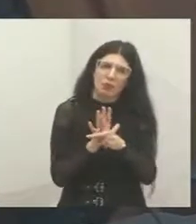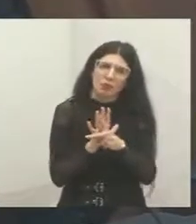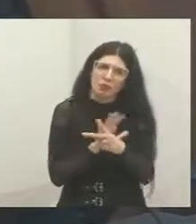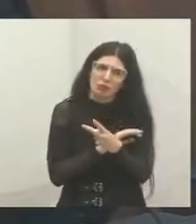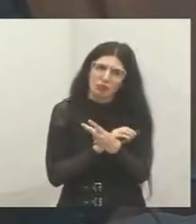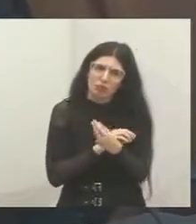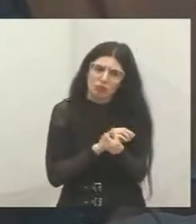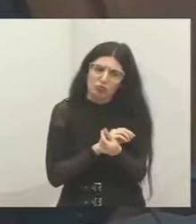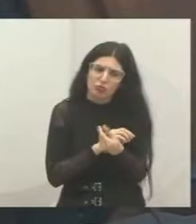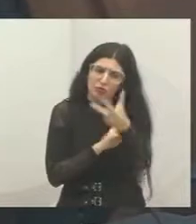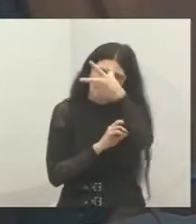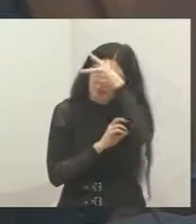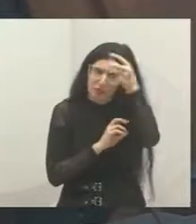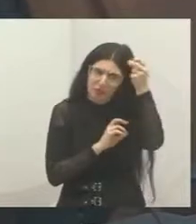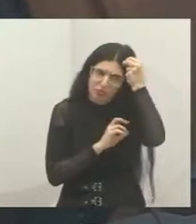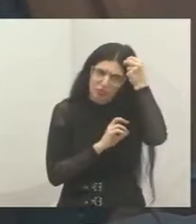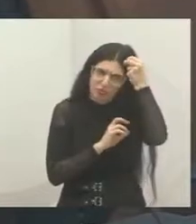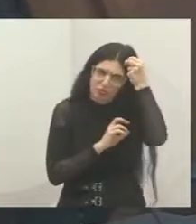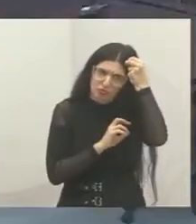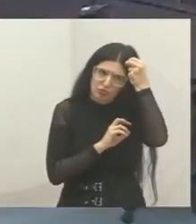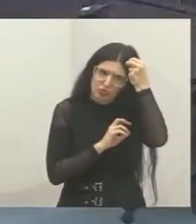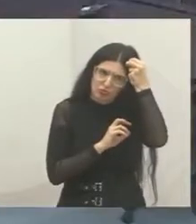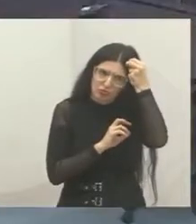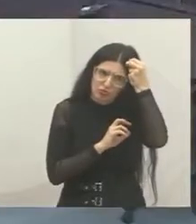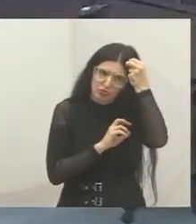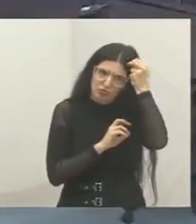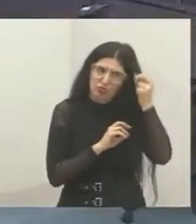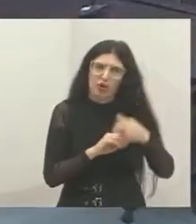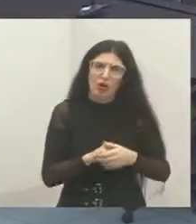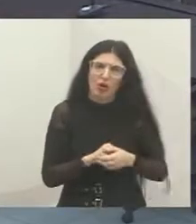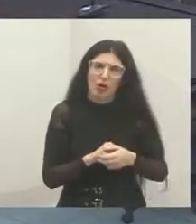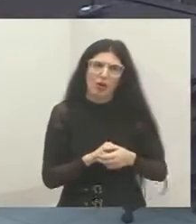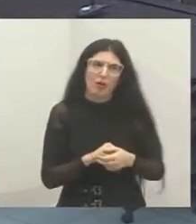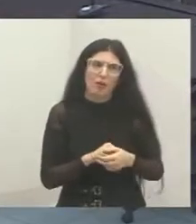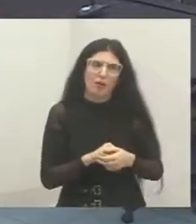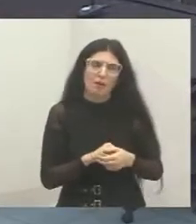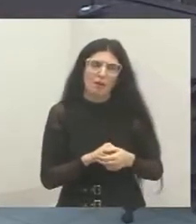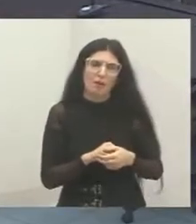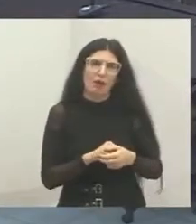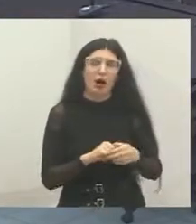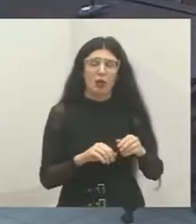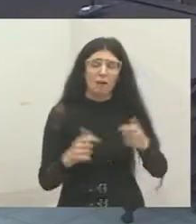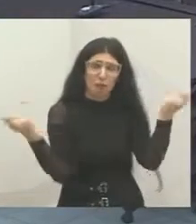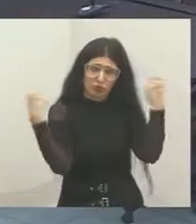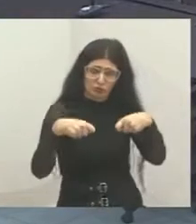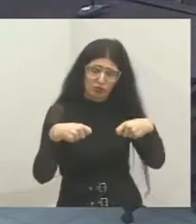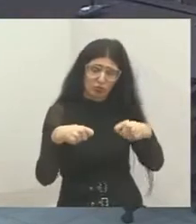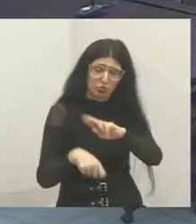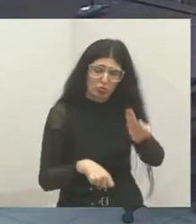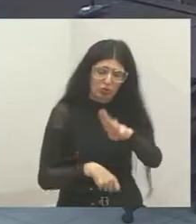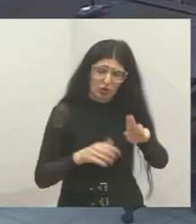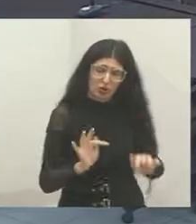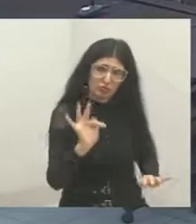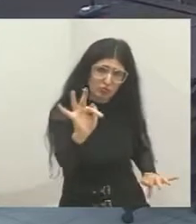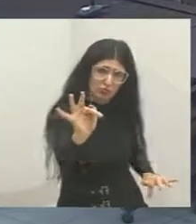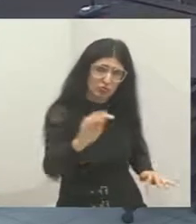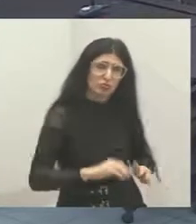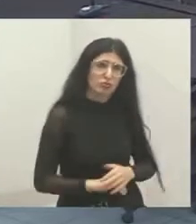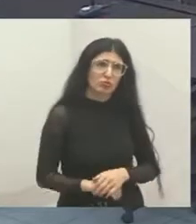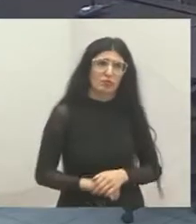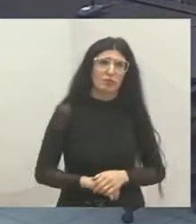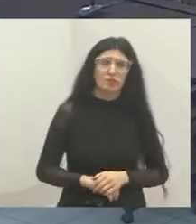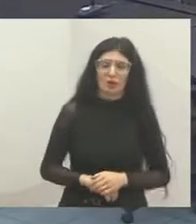aplicação da prefeitura. Ele vai estar lá nos quadros de receitas, né? Deixa eu só